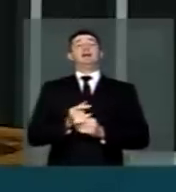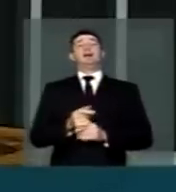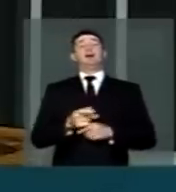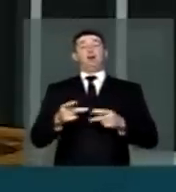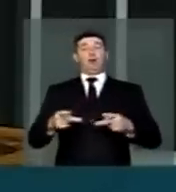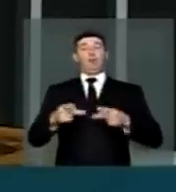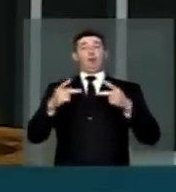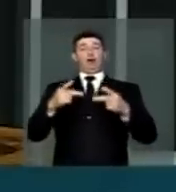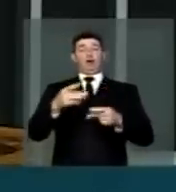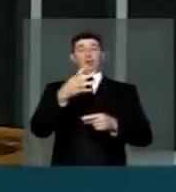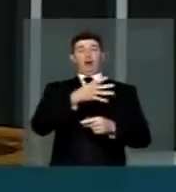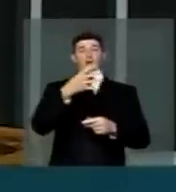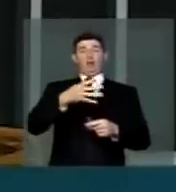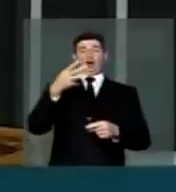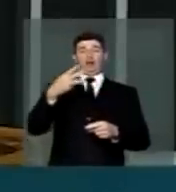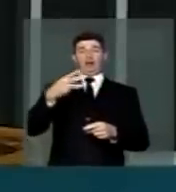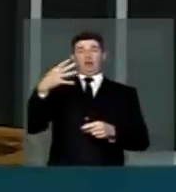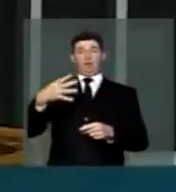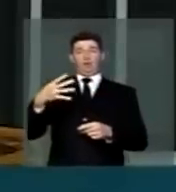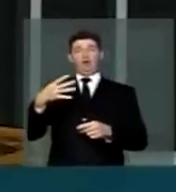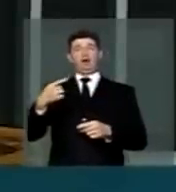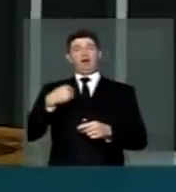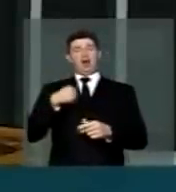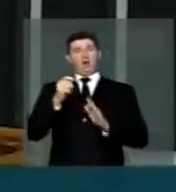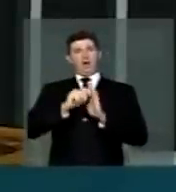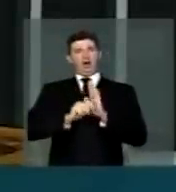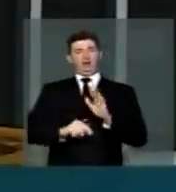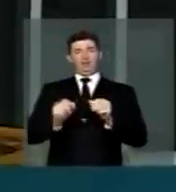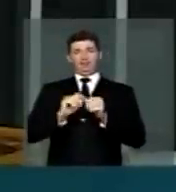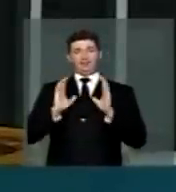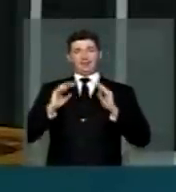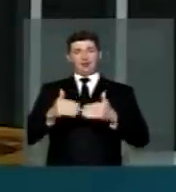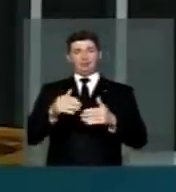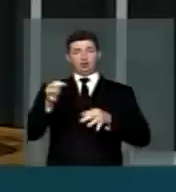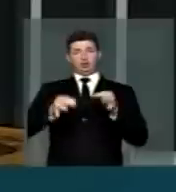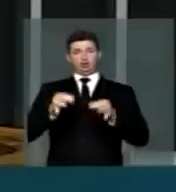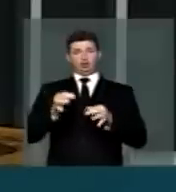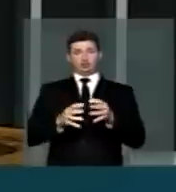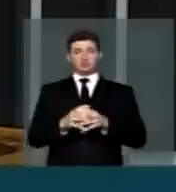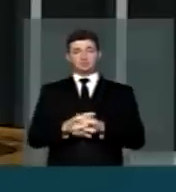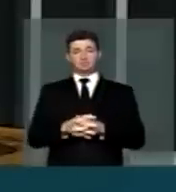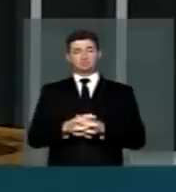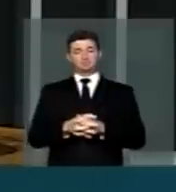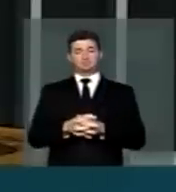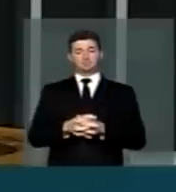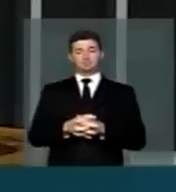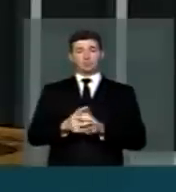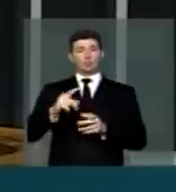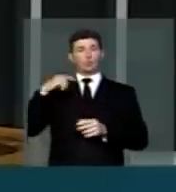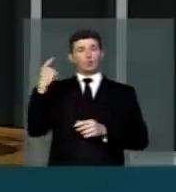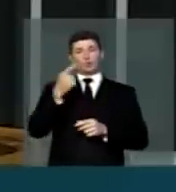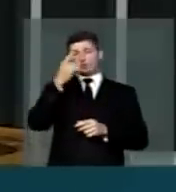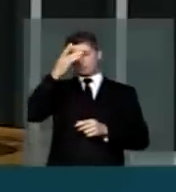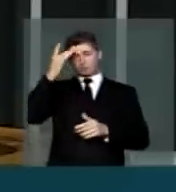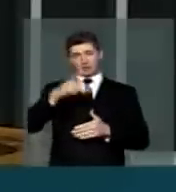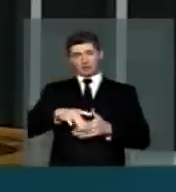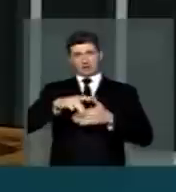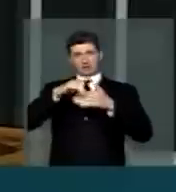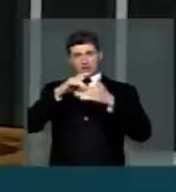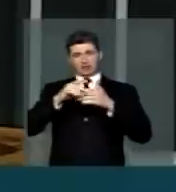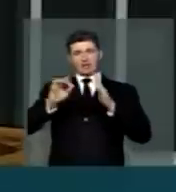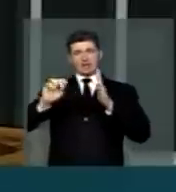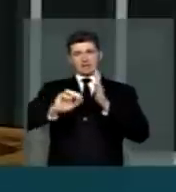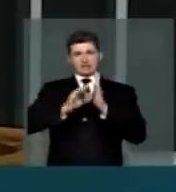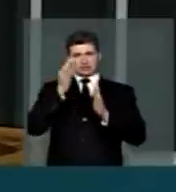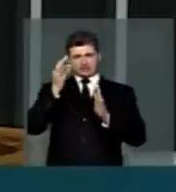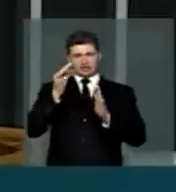do projeto 4434, que eu fui o relator na Comissão de Justiça. Todos os líderes assinaram, com